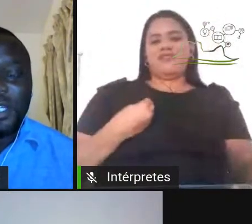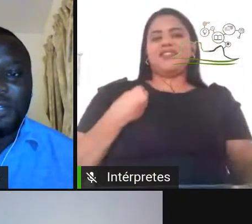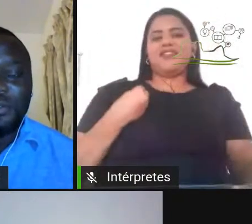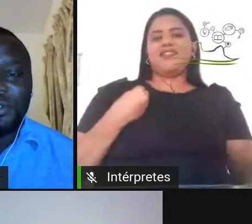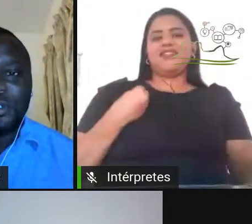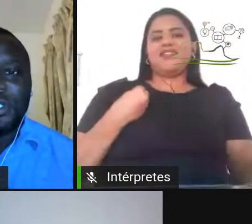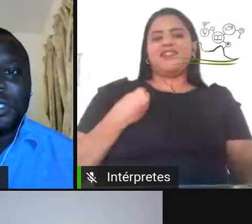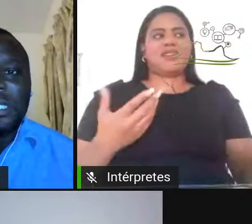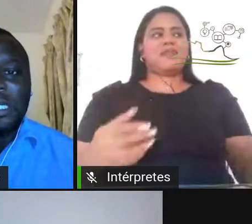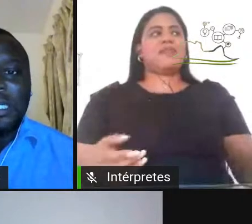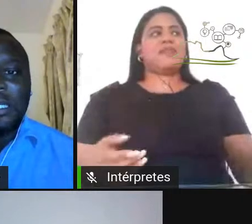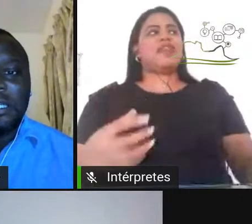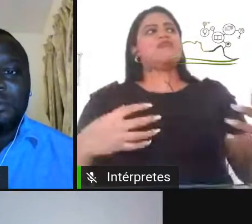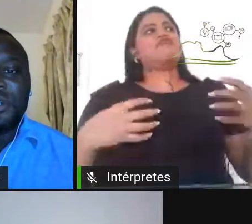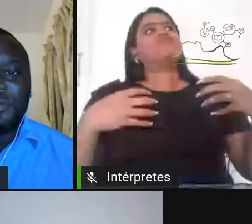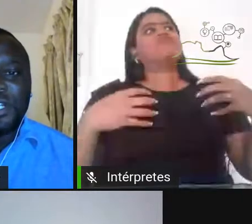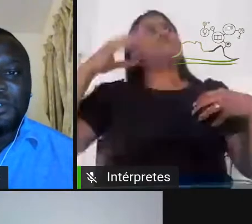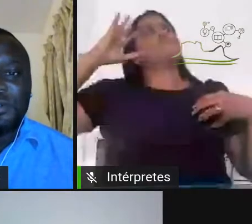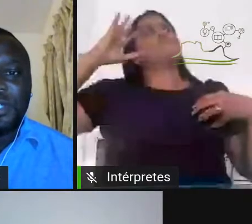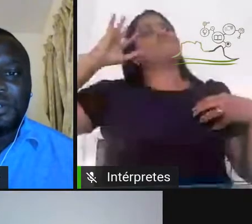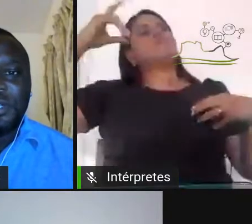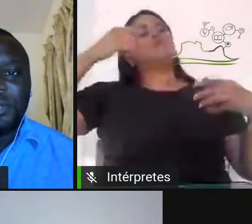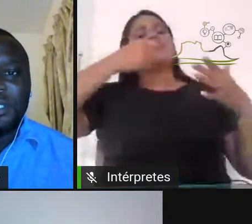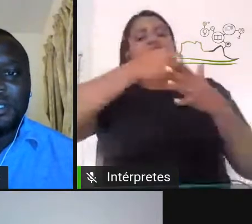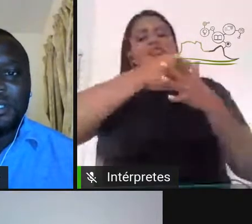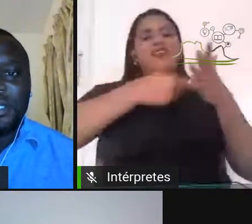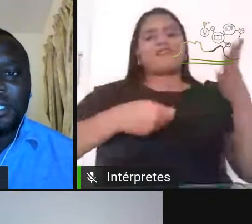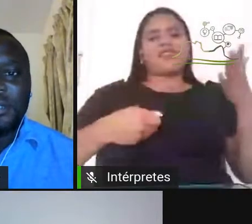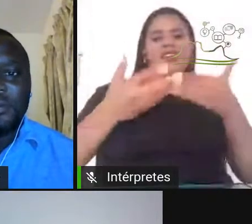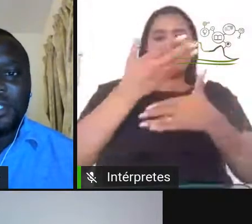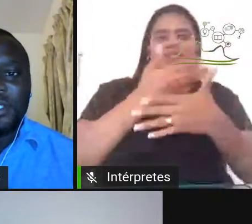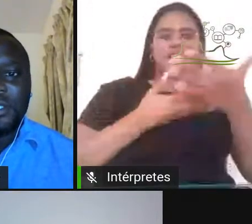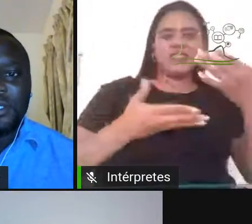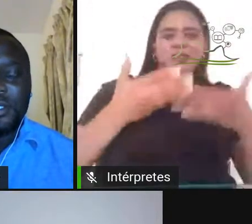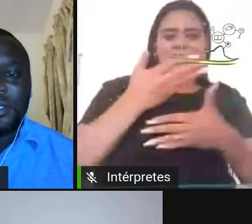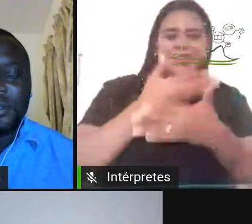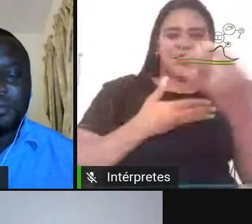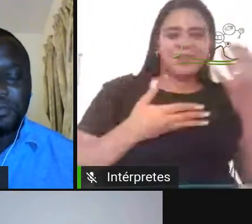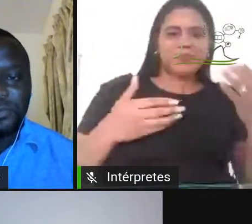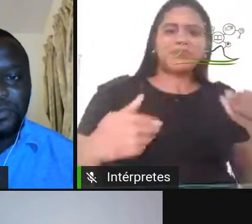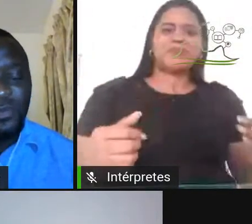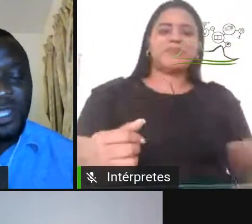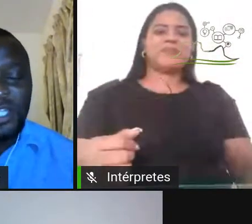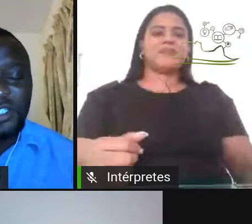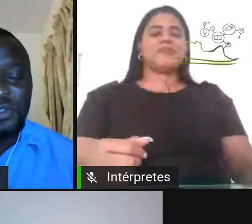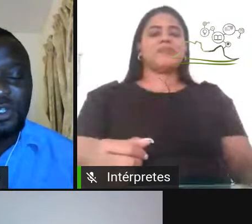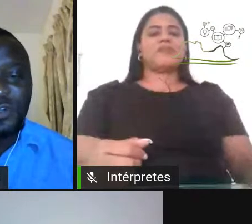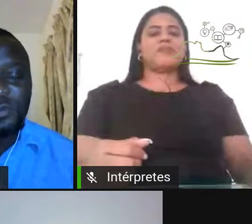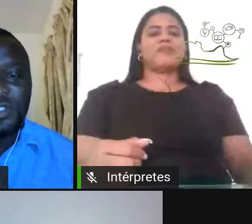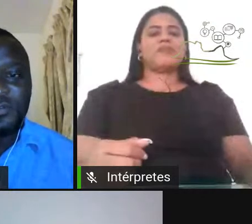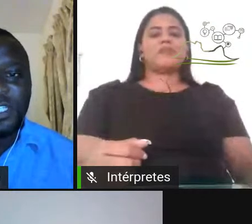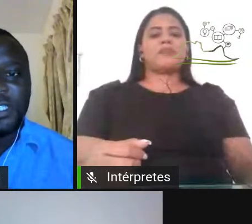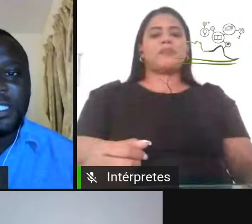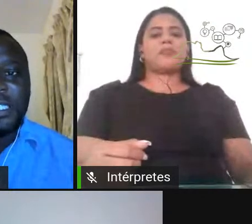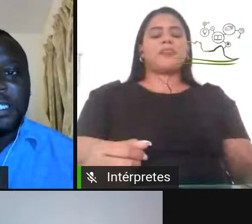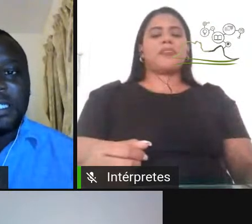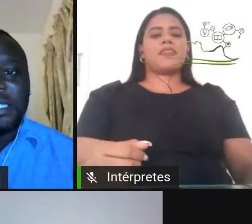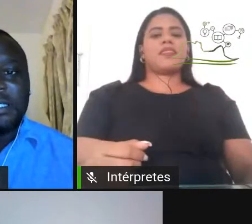onde a gente vive, enfim, que nos movem para escrever e partilhar emoções. E eu me revejo, naturalmente,